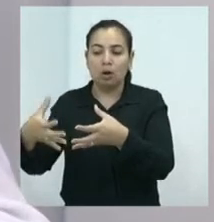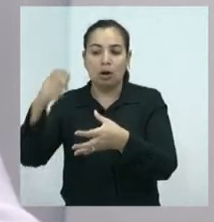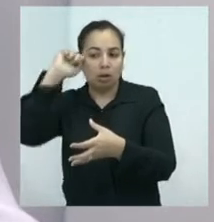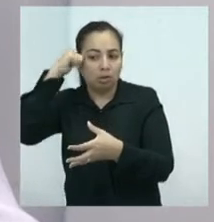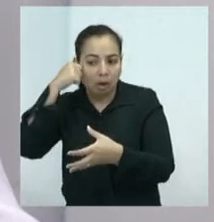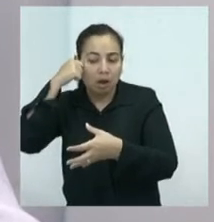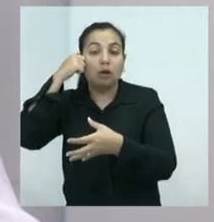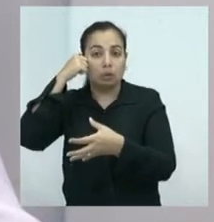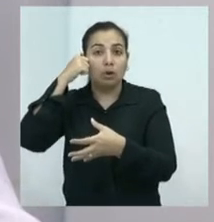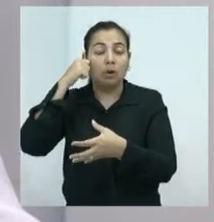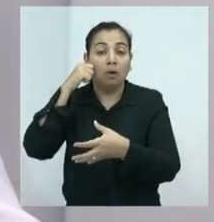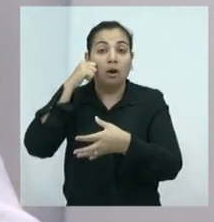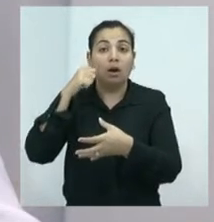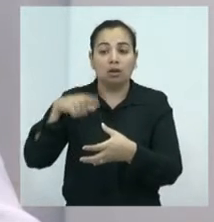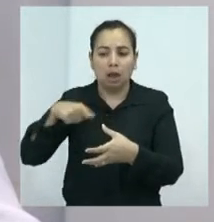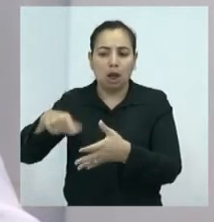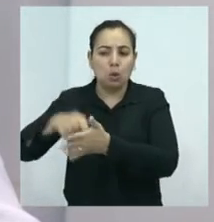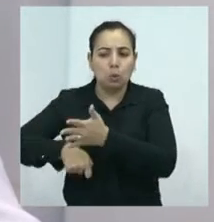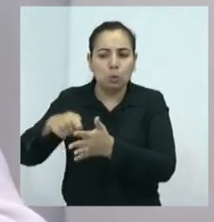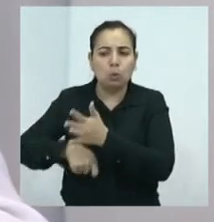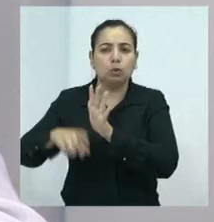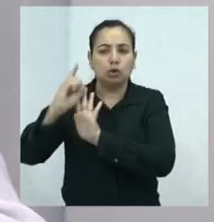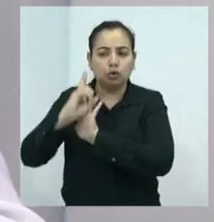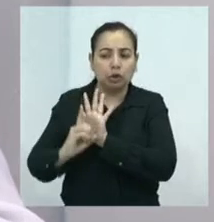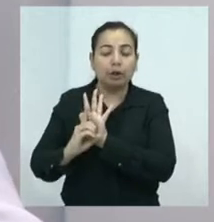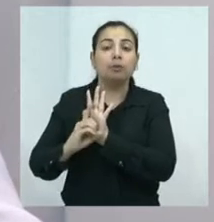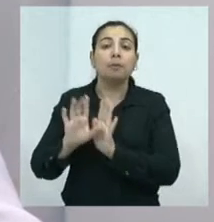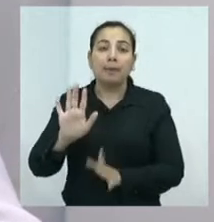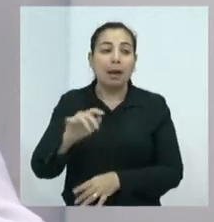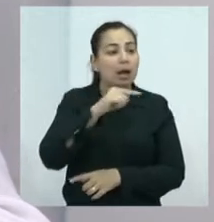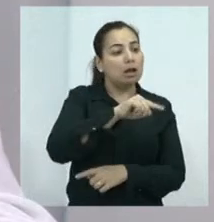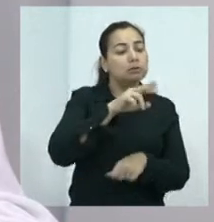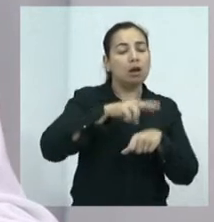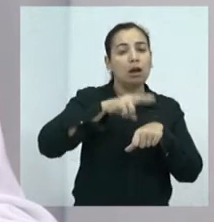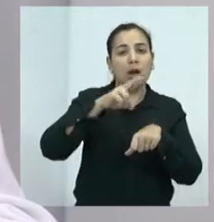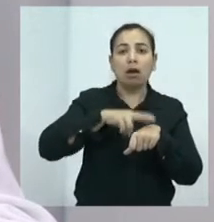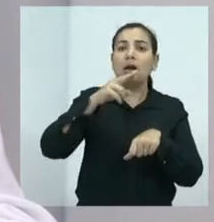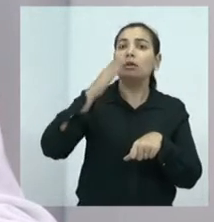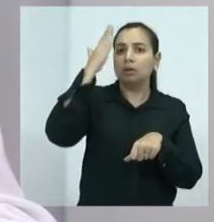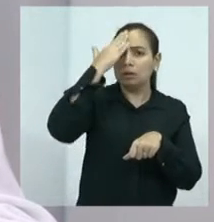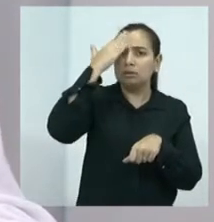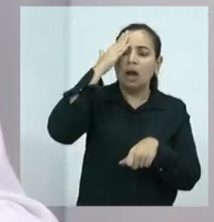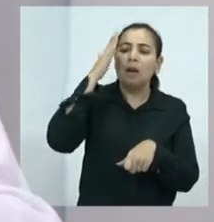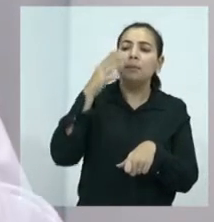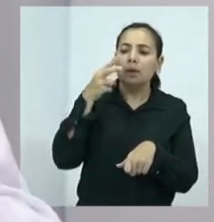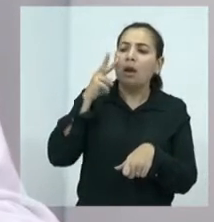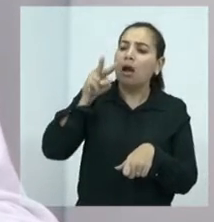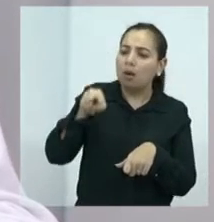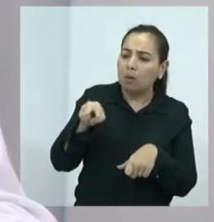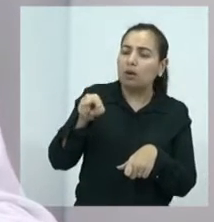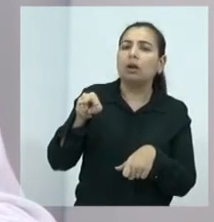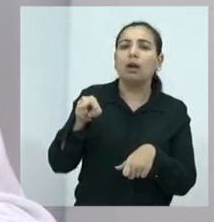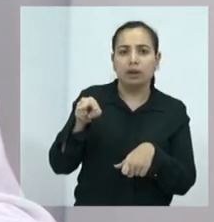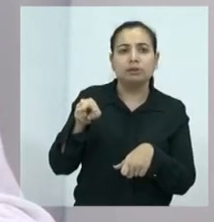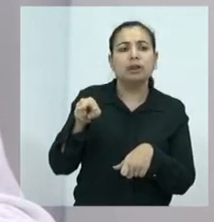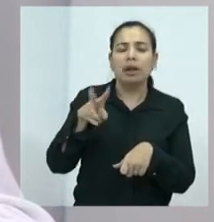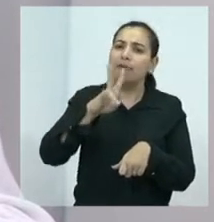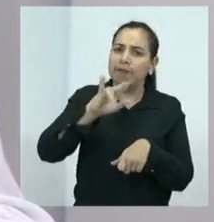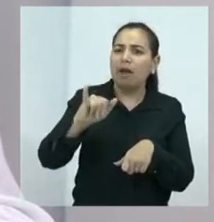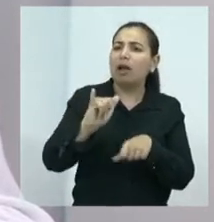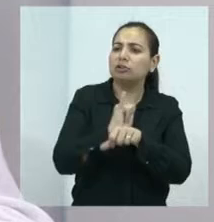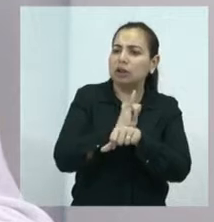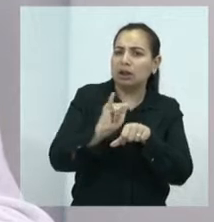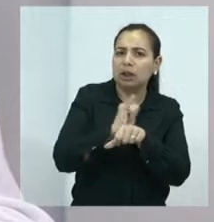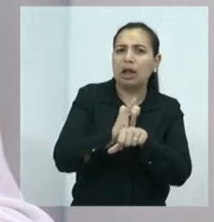instrumentos que são elementos básicos, e a partir daí a gente vai poder trabalhar essa política com mais